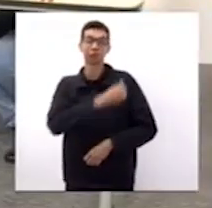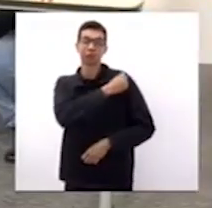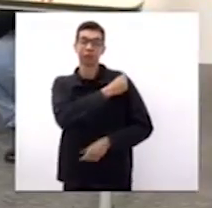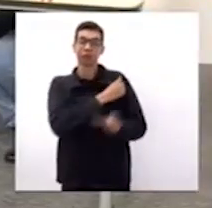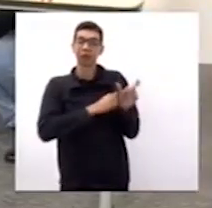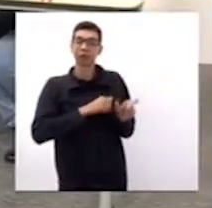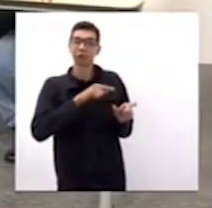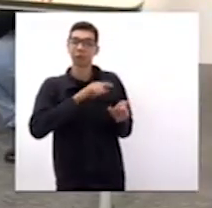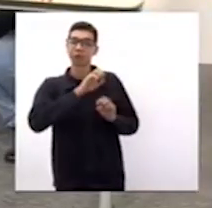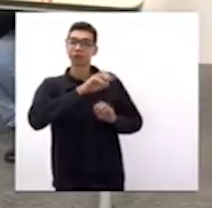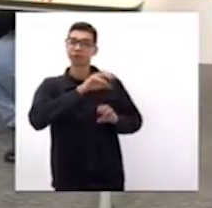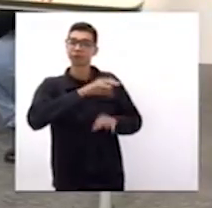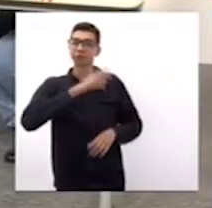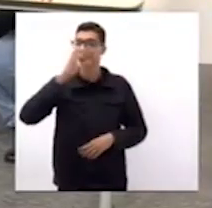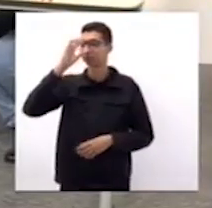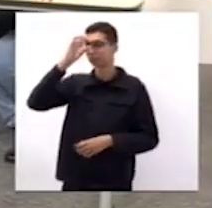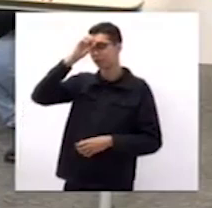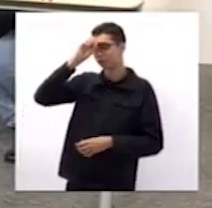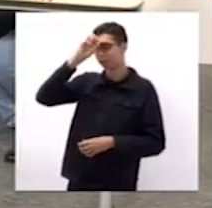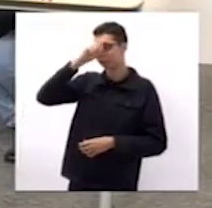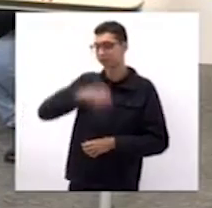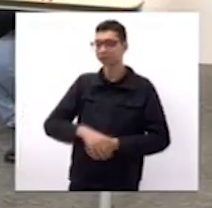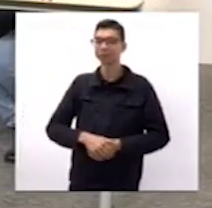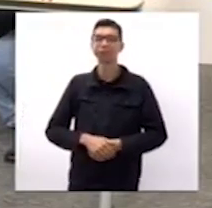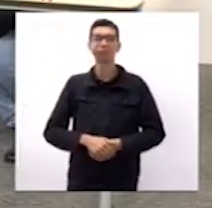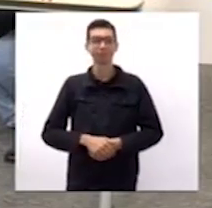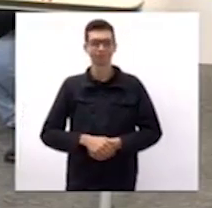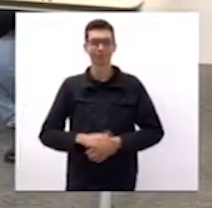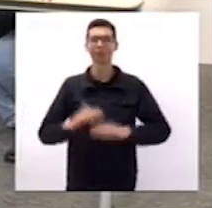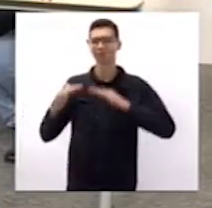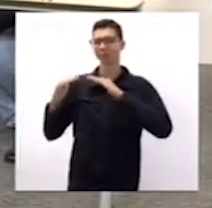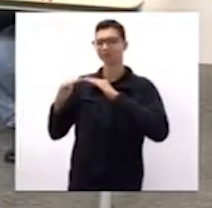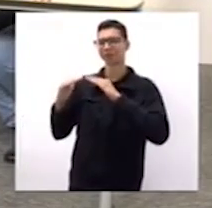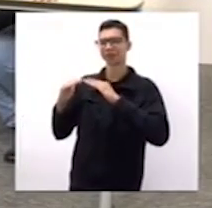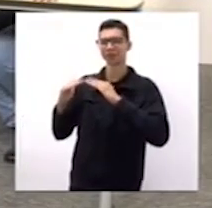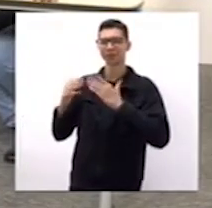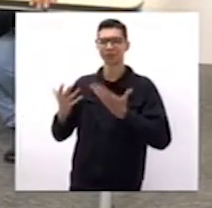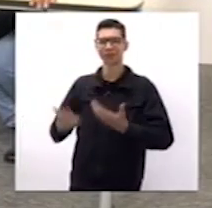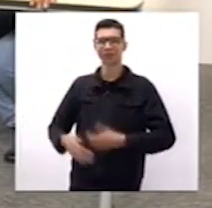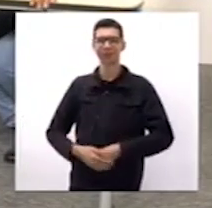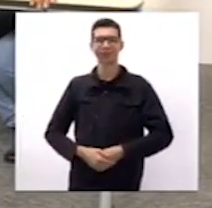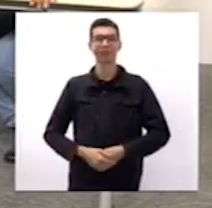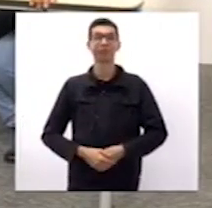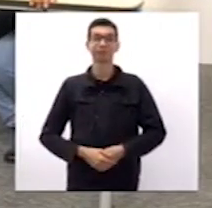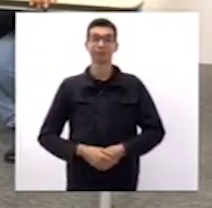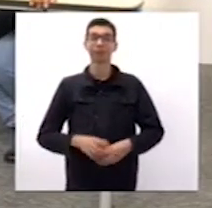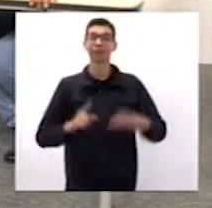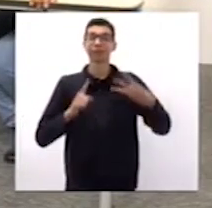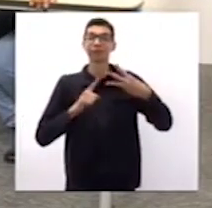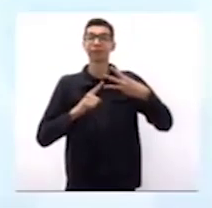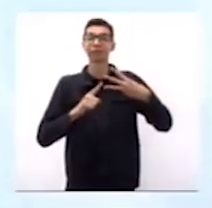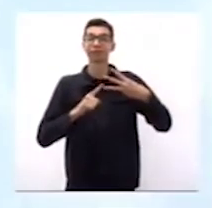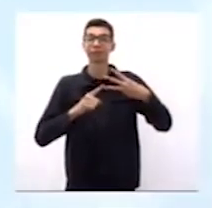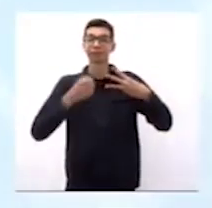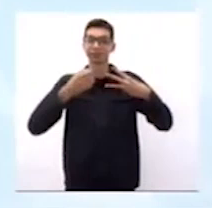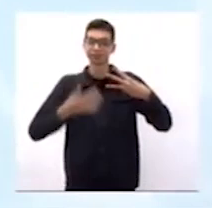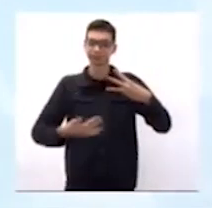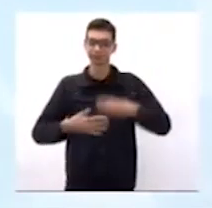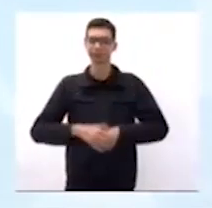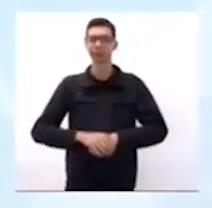Eu concordo com você. Aí, na terceira afirmação, uma